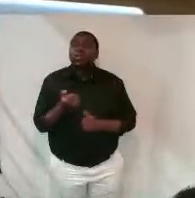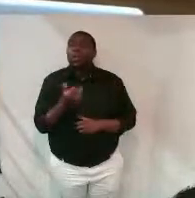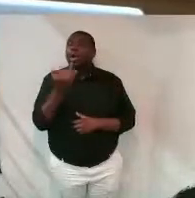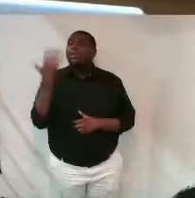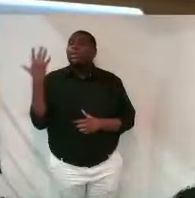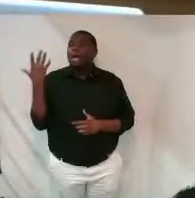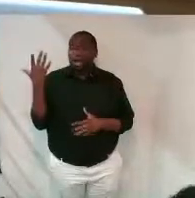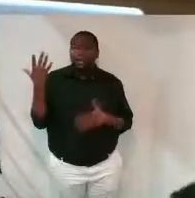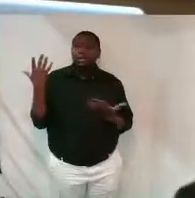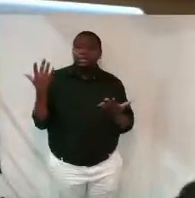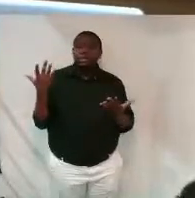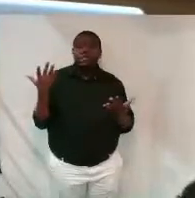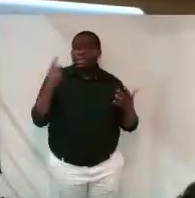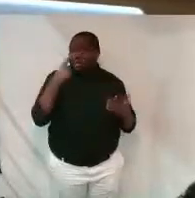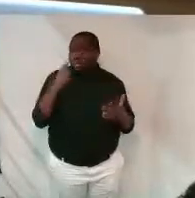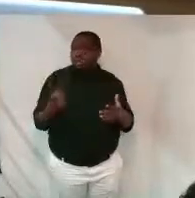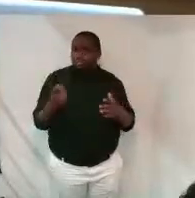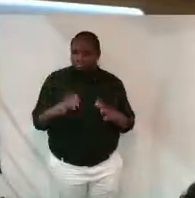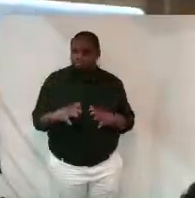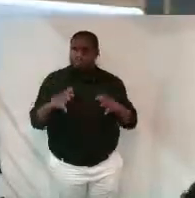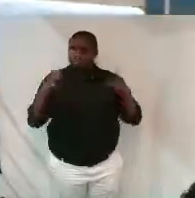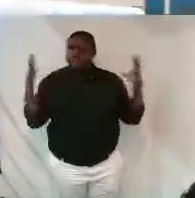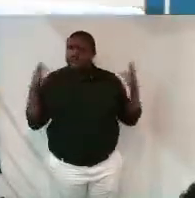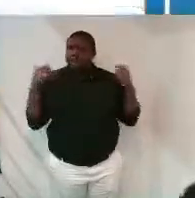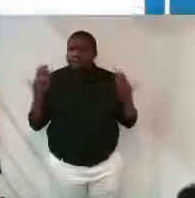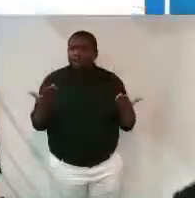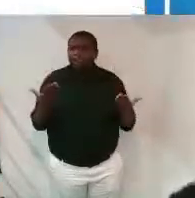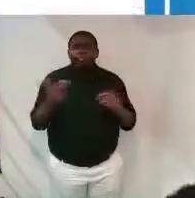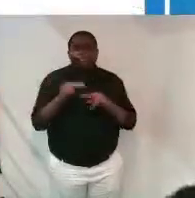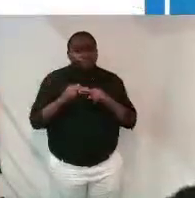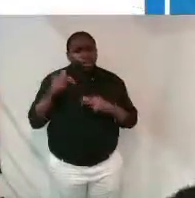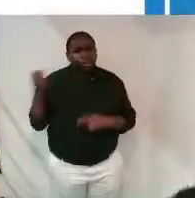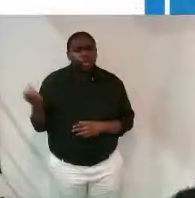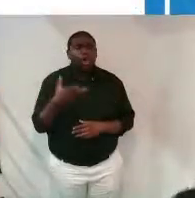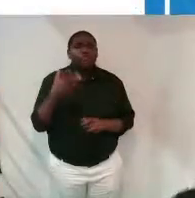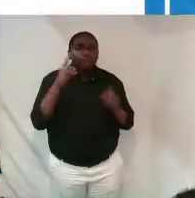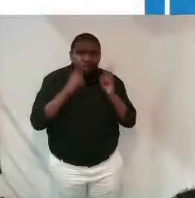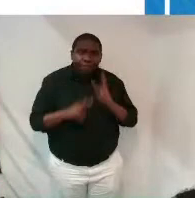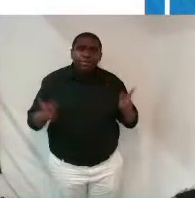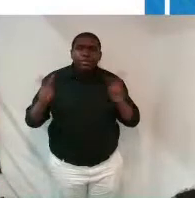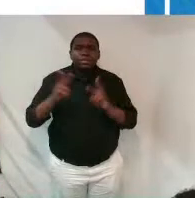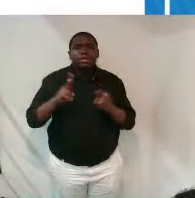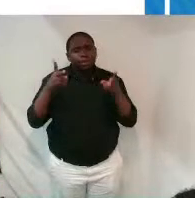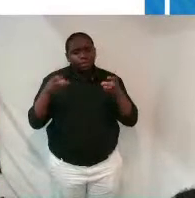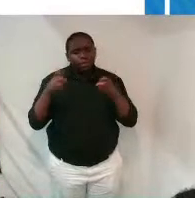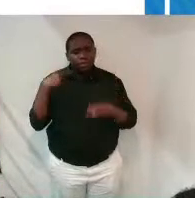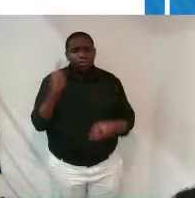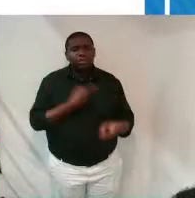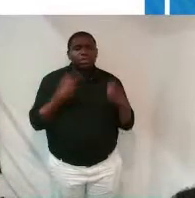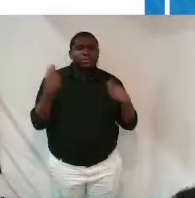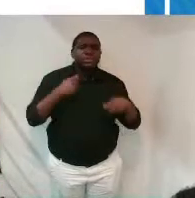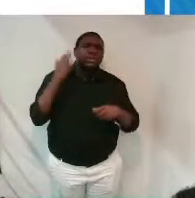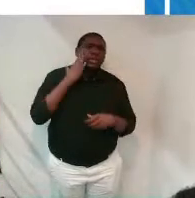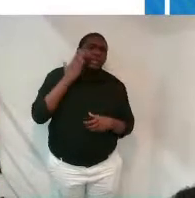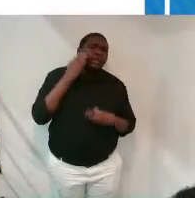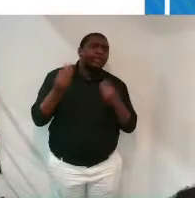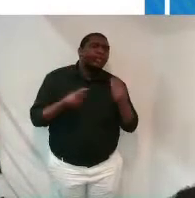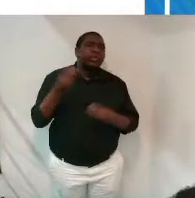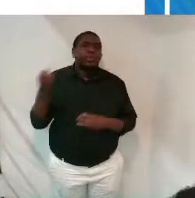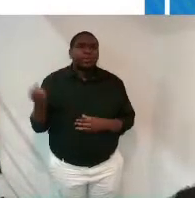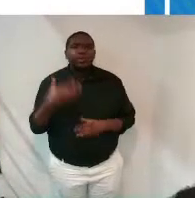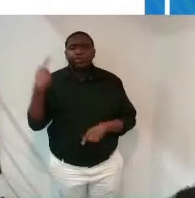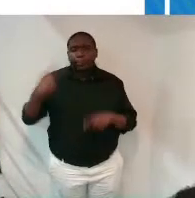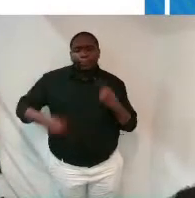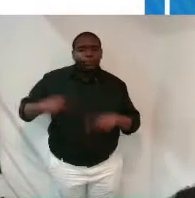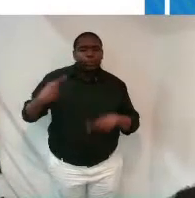E, a partir dessa nova visão do que precisamos entender da nova Política Nacional de Resíduos Sólidos, nós temos